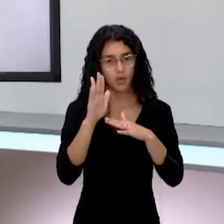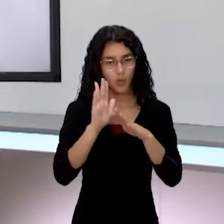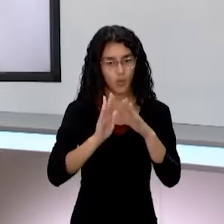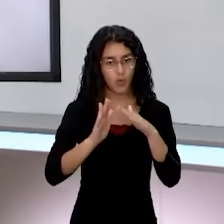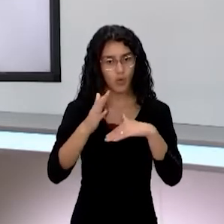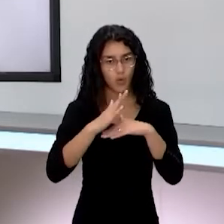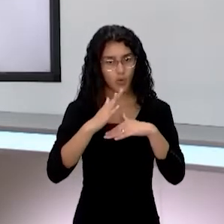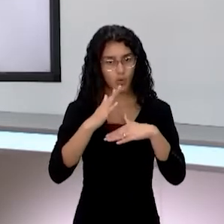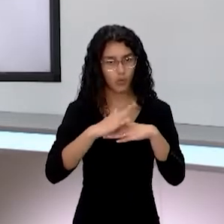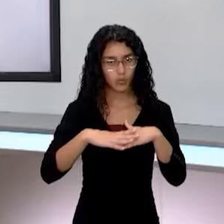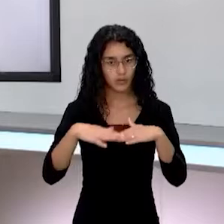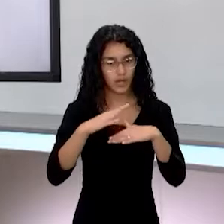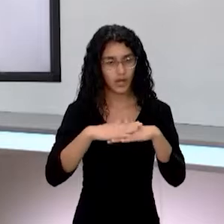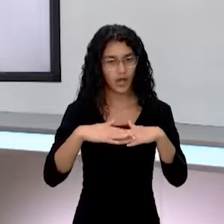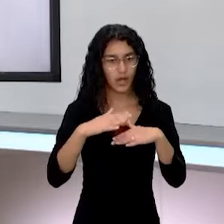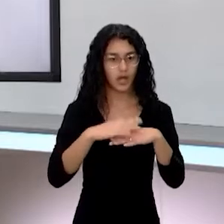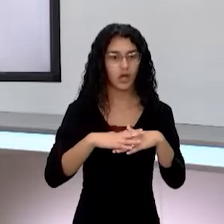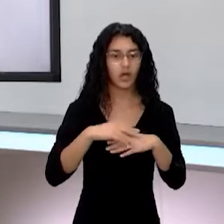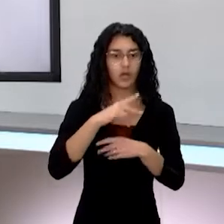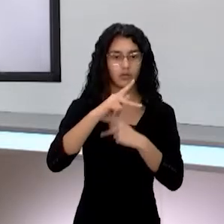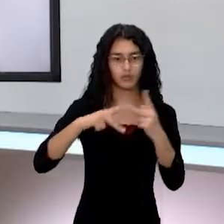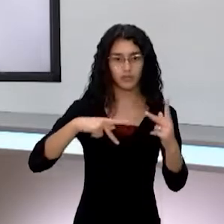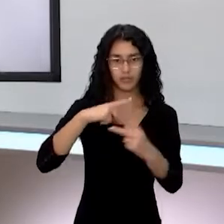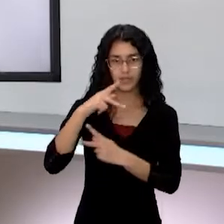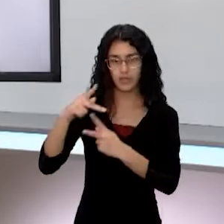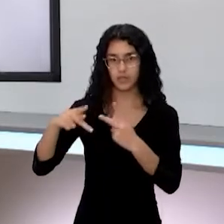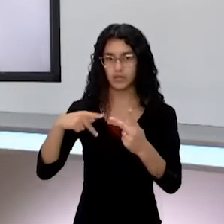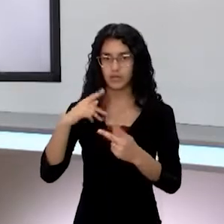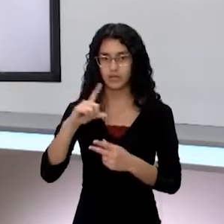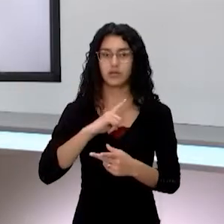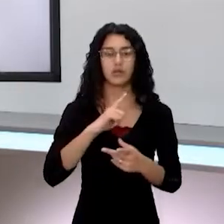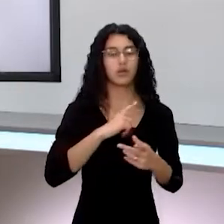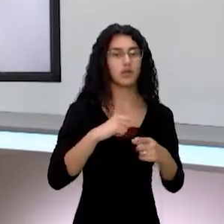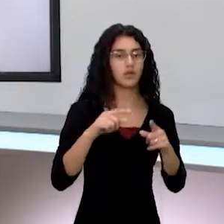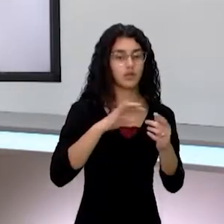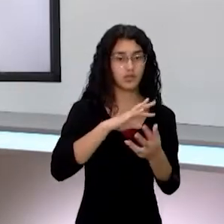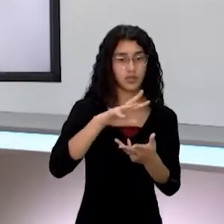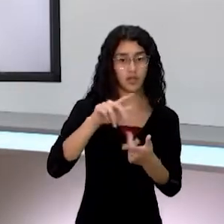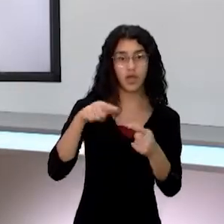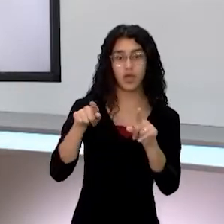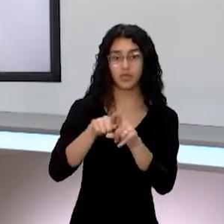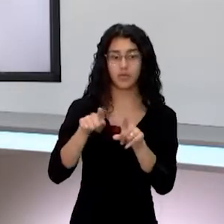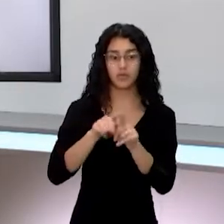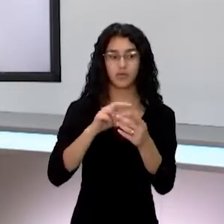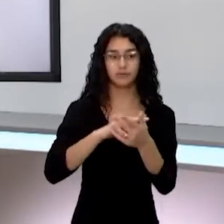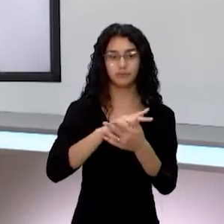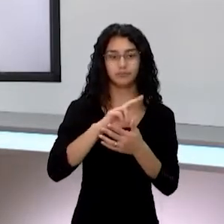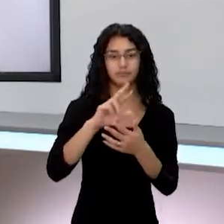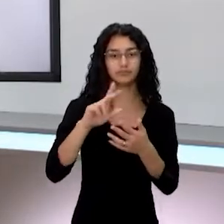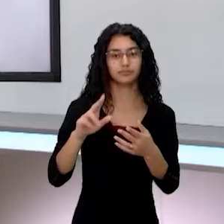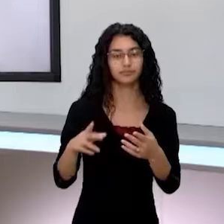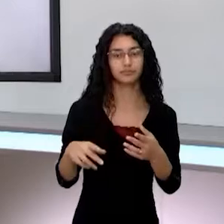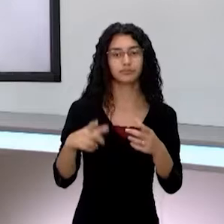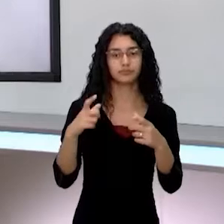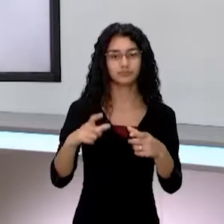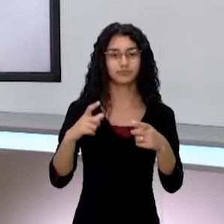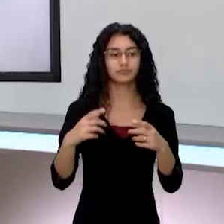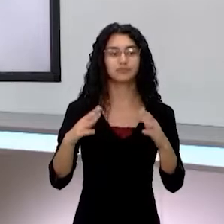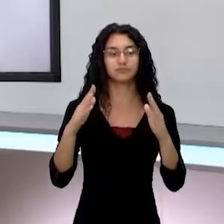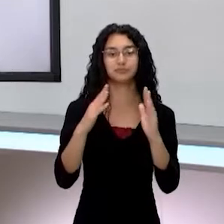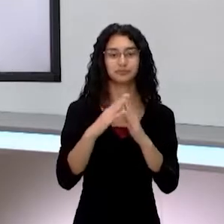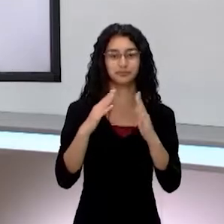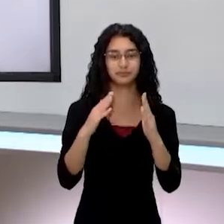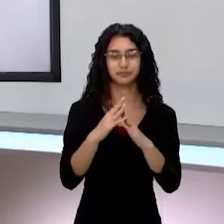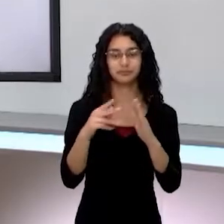caso, a Terra. E a Terra está numa área chamada uma zona habitável, que tem todas as